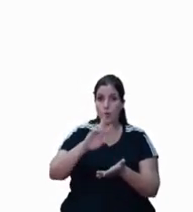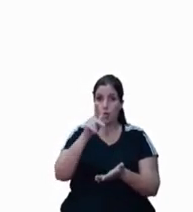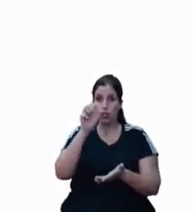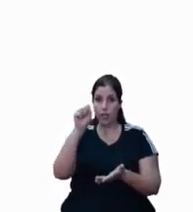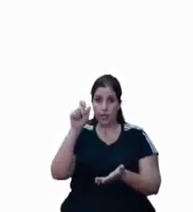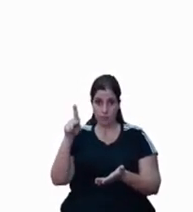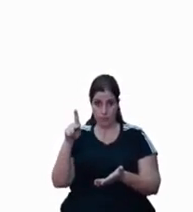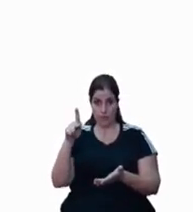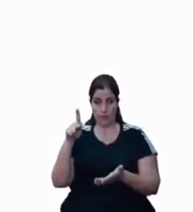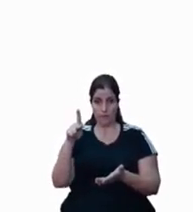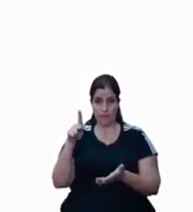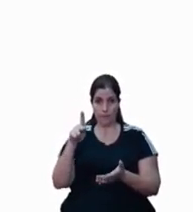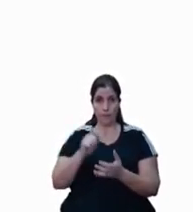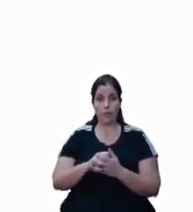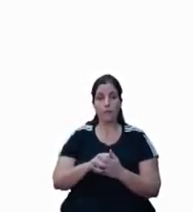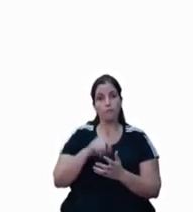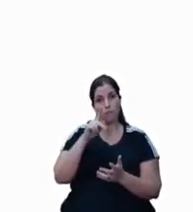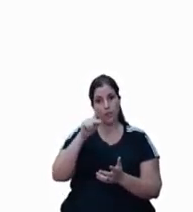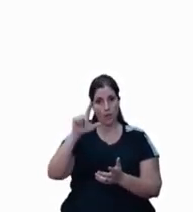conceito emergente para a PLS.